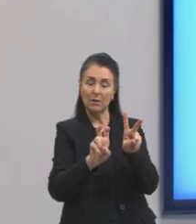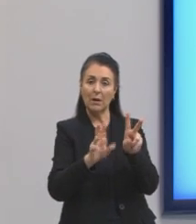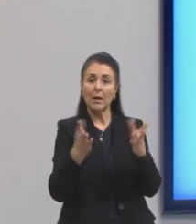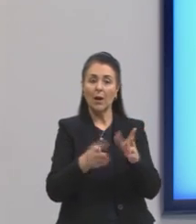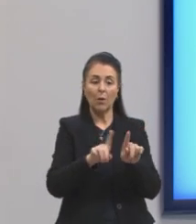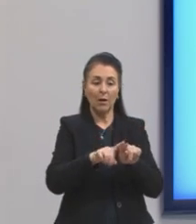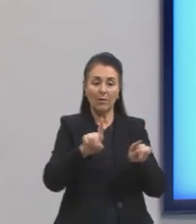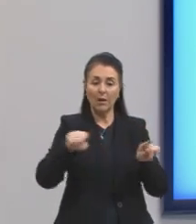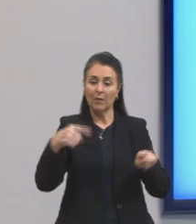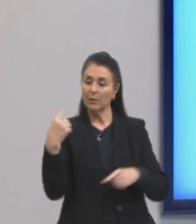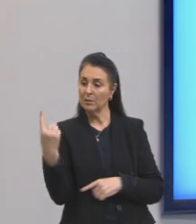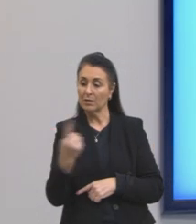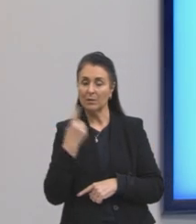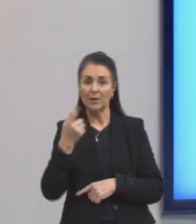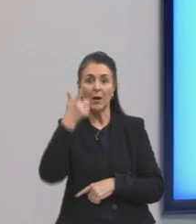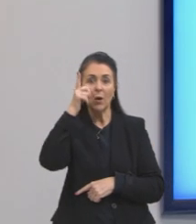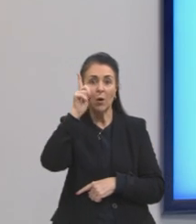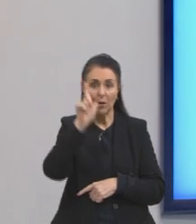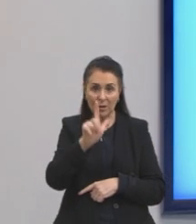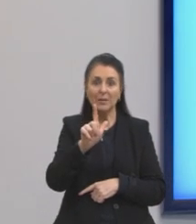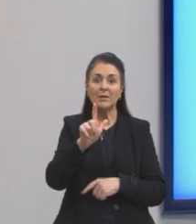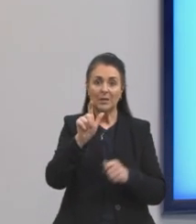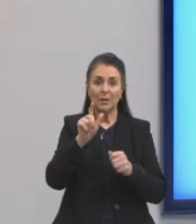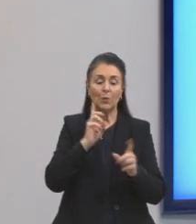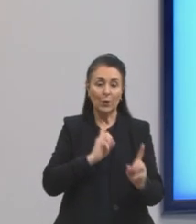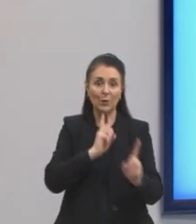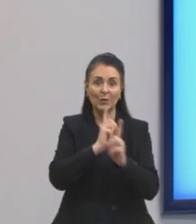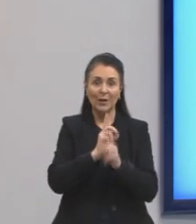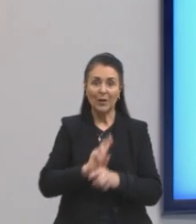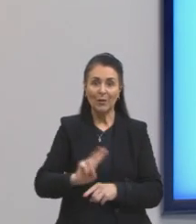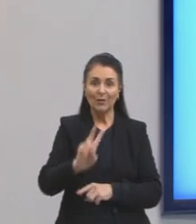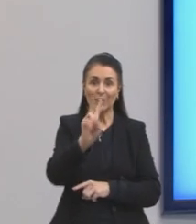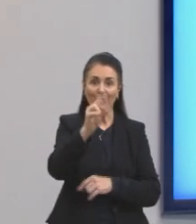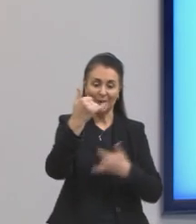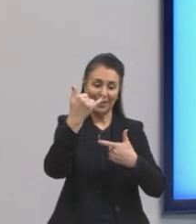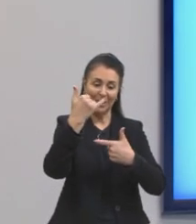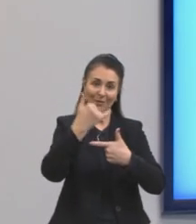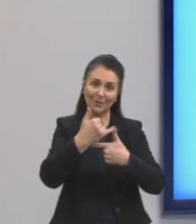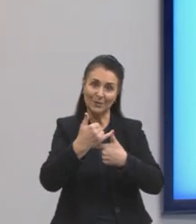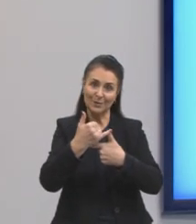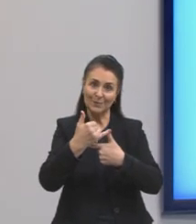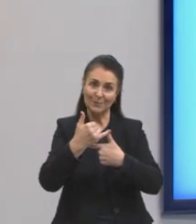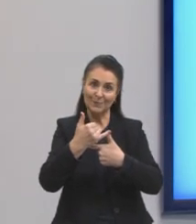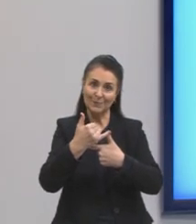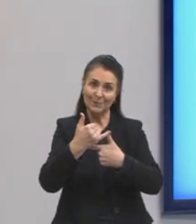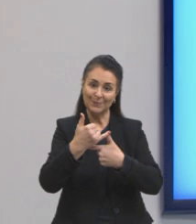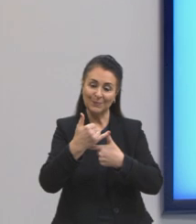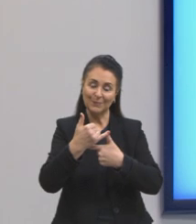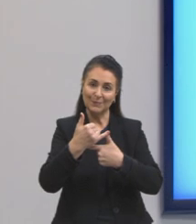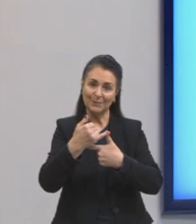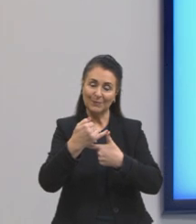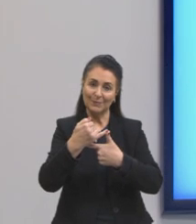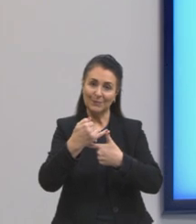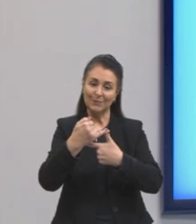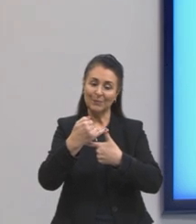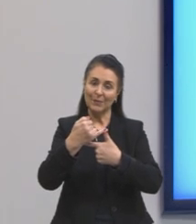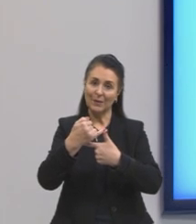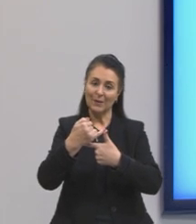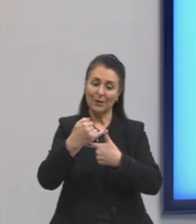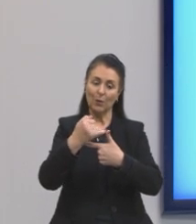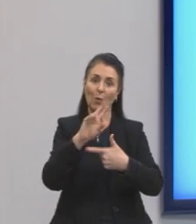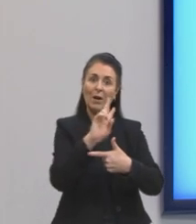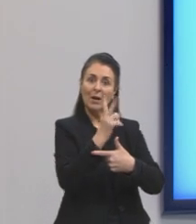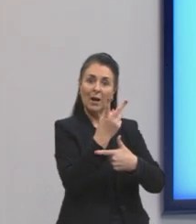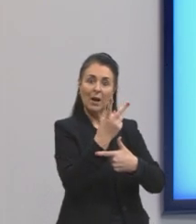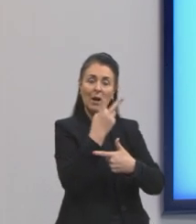variável isolada eu consigo determinar o valor a hipotenusa vejam bem a hipotenusa o